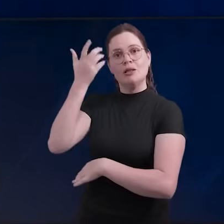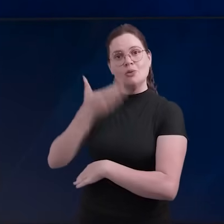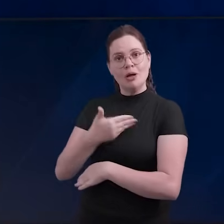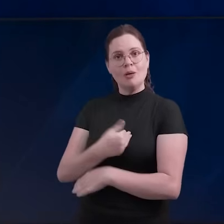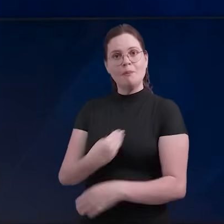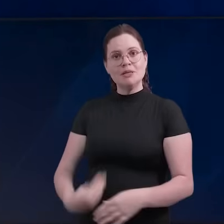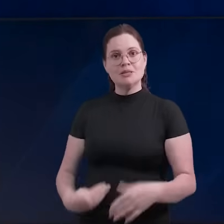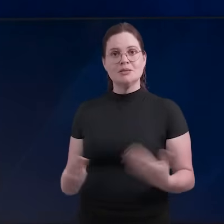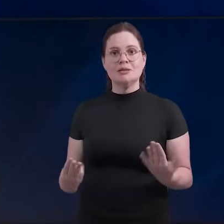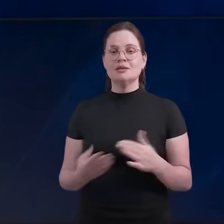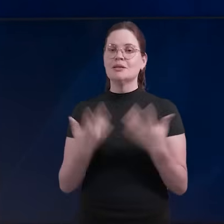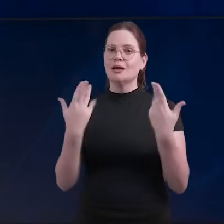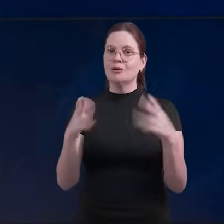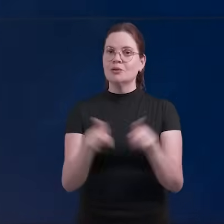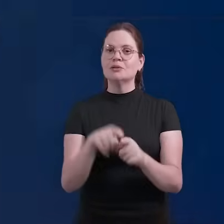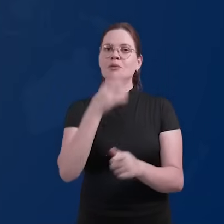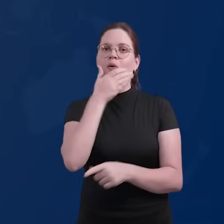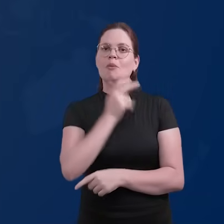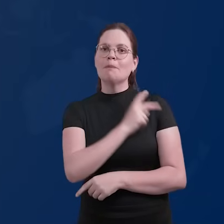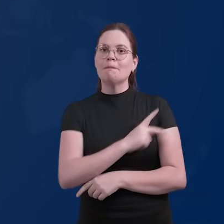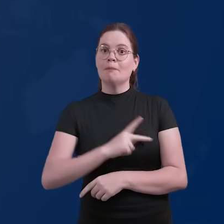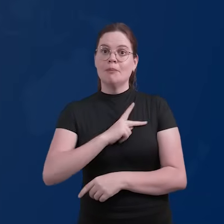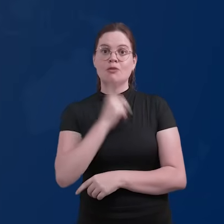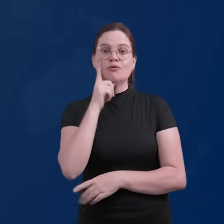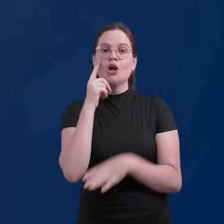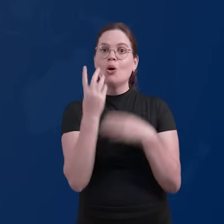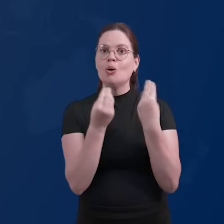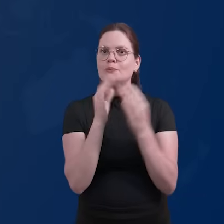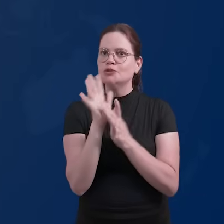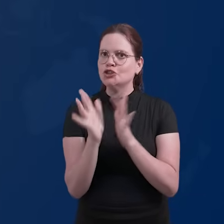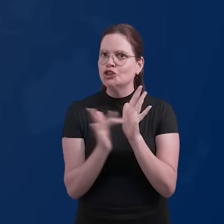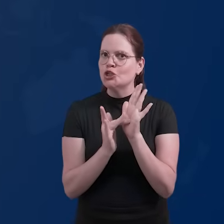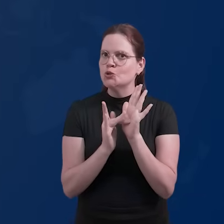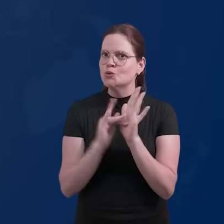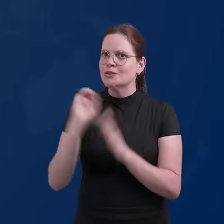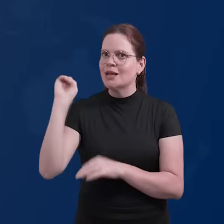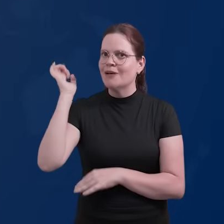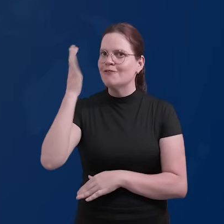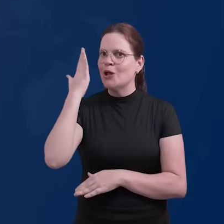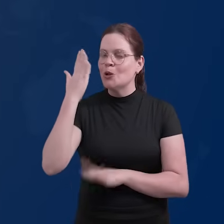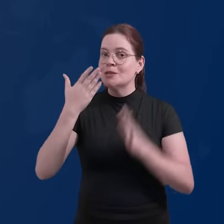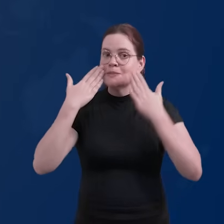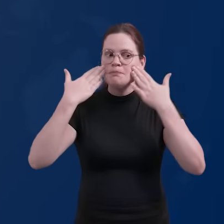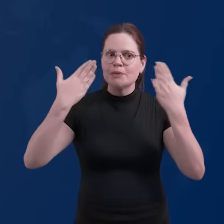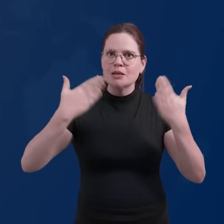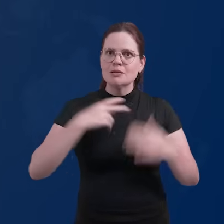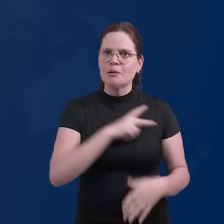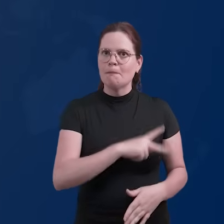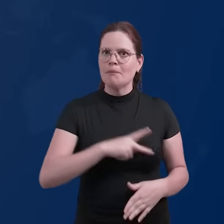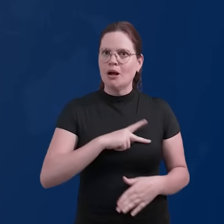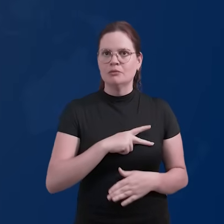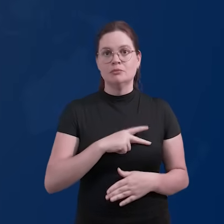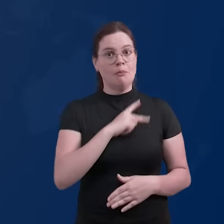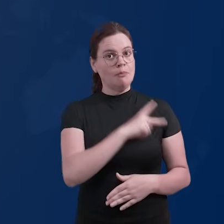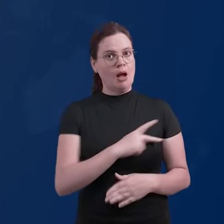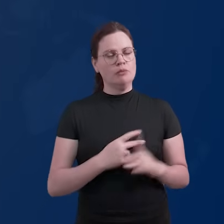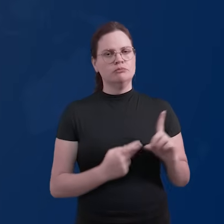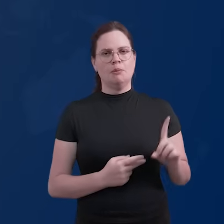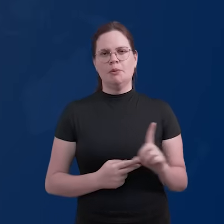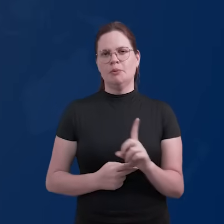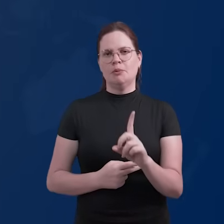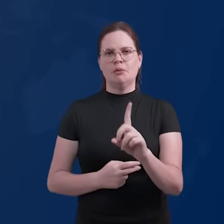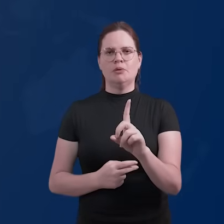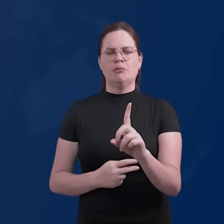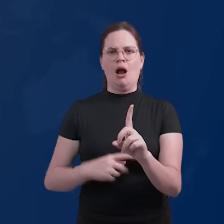são interessantes porque o que aconteceu também com Paulo. Olha a maneira como Jesus se revelou a Paulo. Ele disse que ele viu uma luz